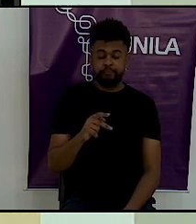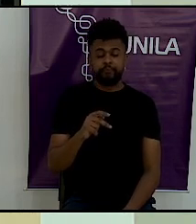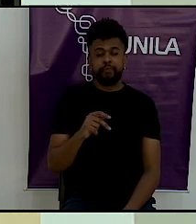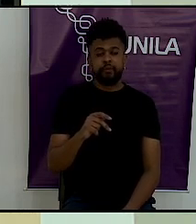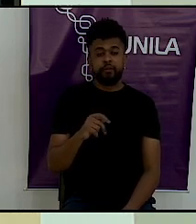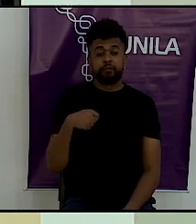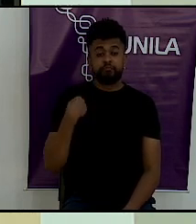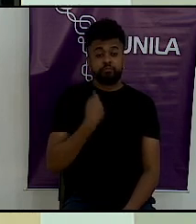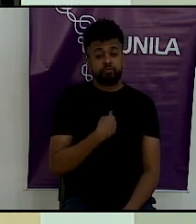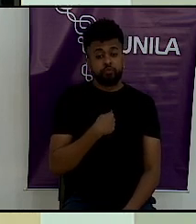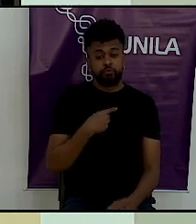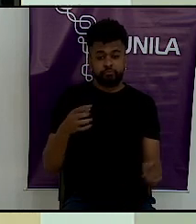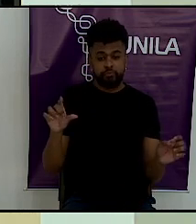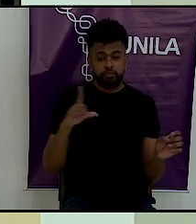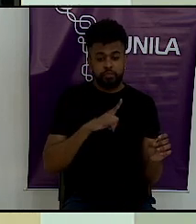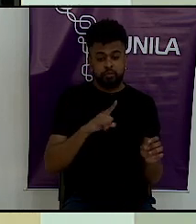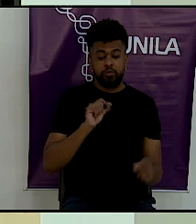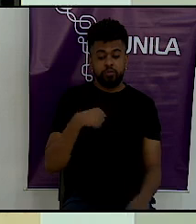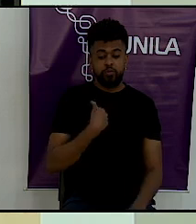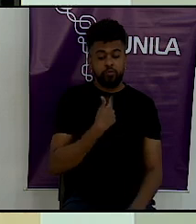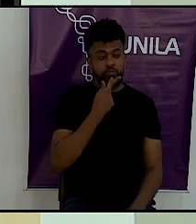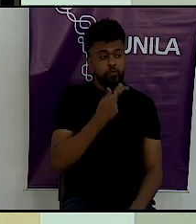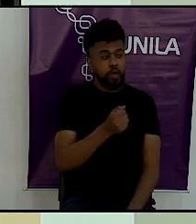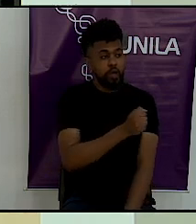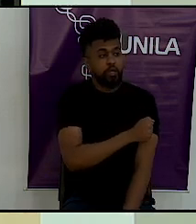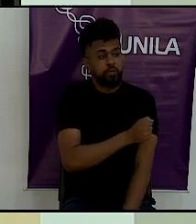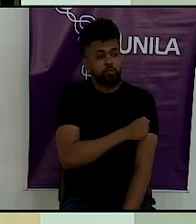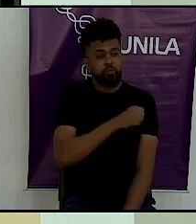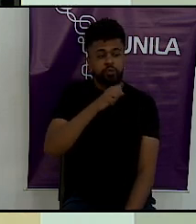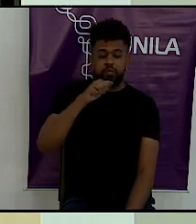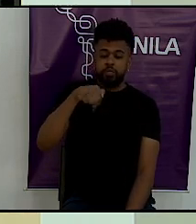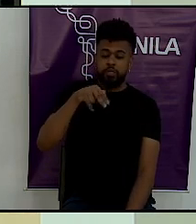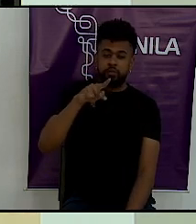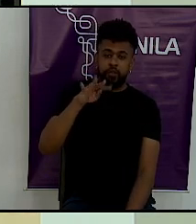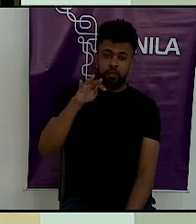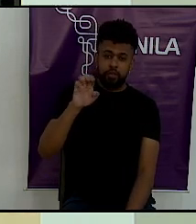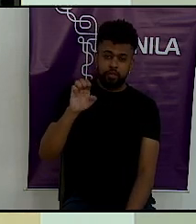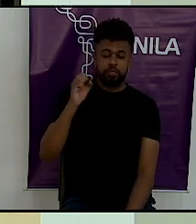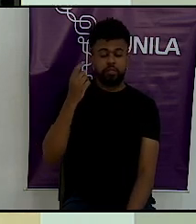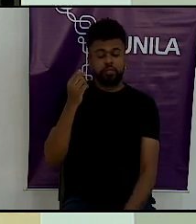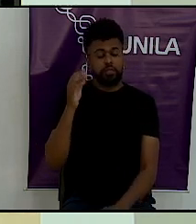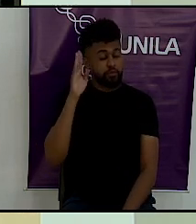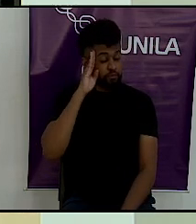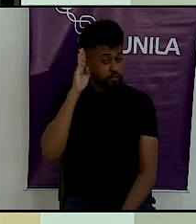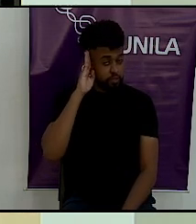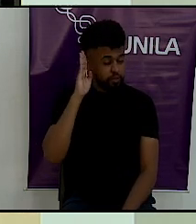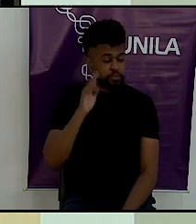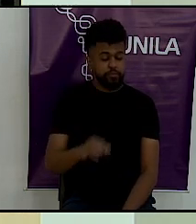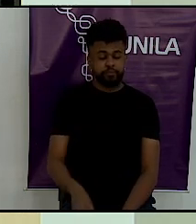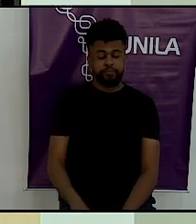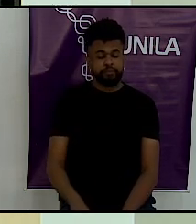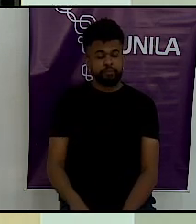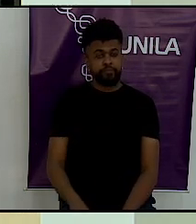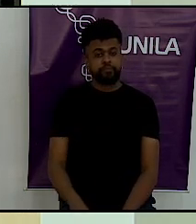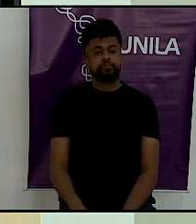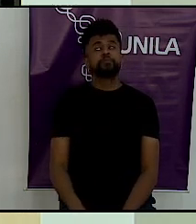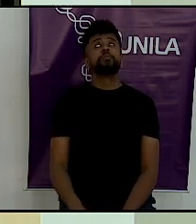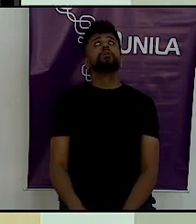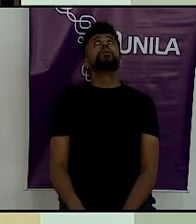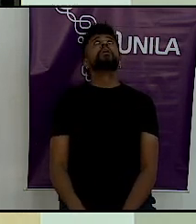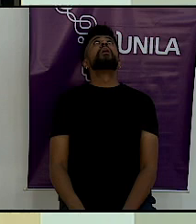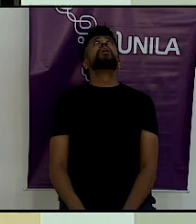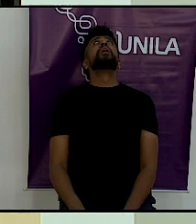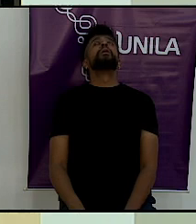Superior, a gente chega no que a gente falou lá do aluno equivalente da graduação. Aqui é uma tabela dos cursos, tá, para